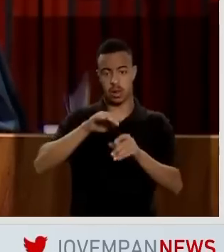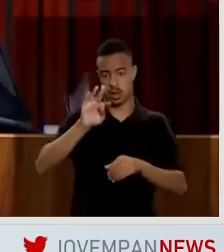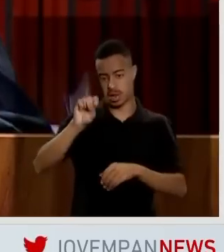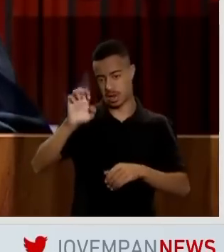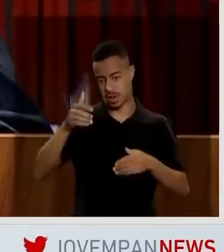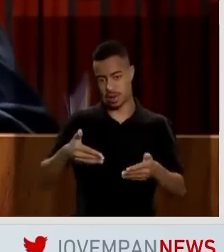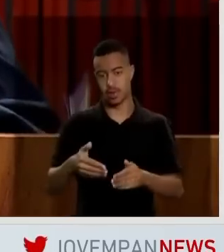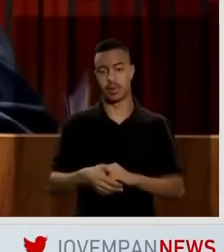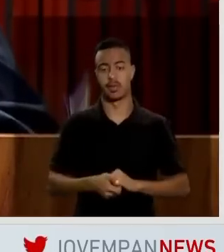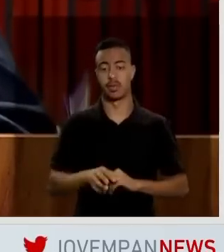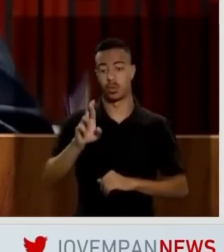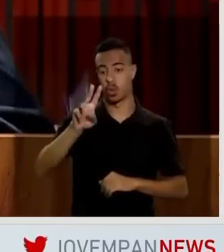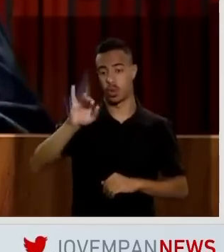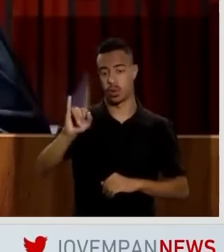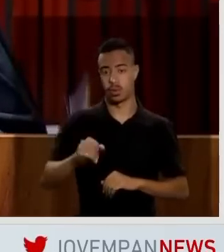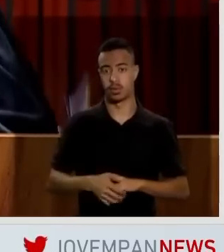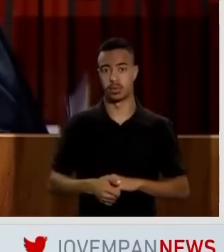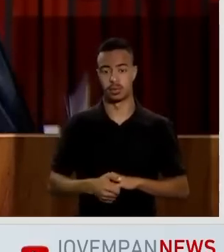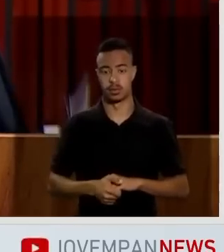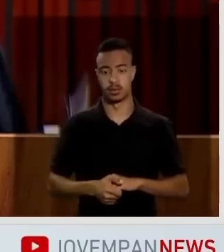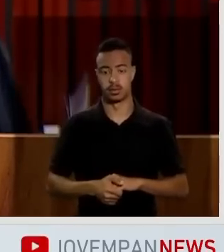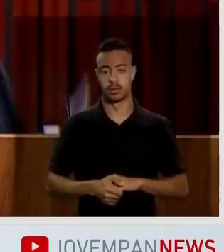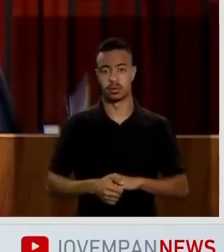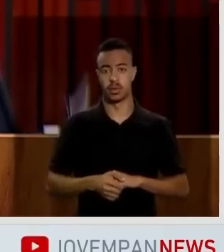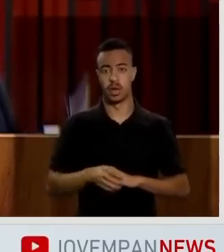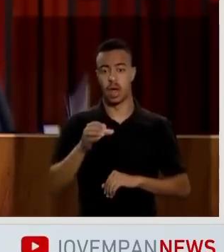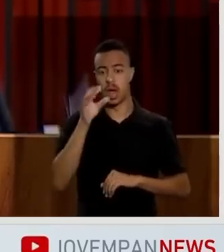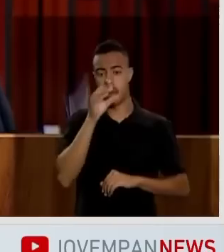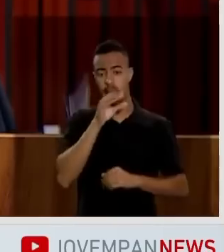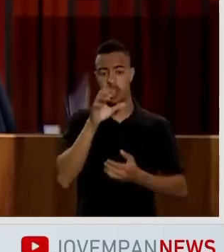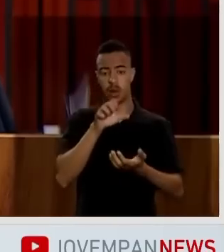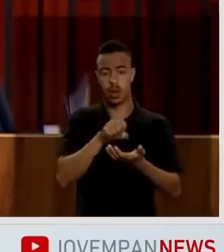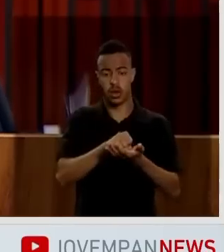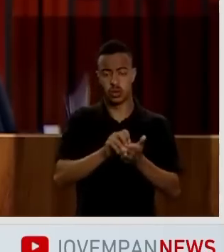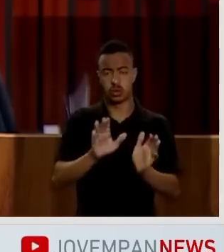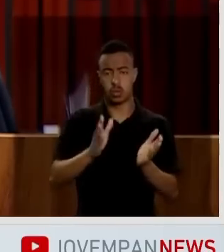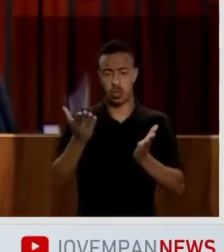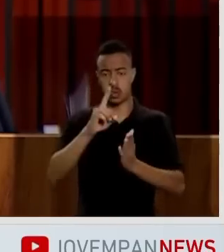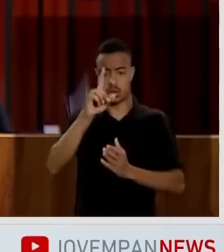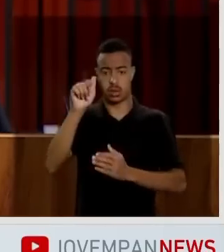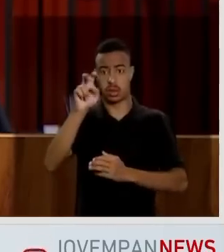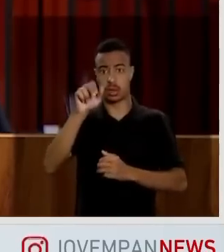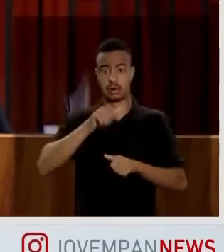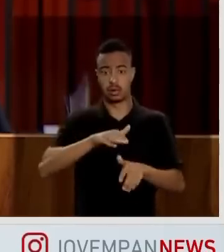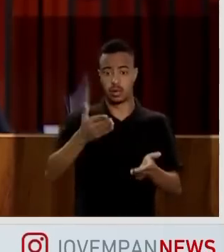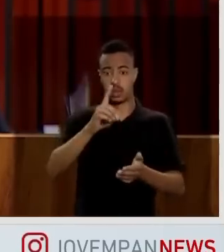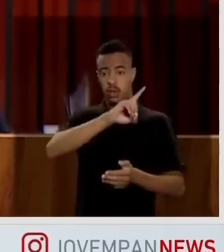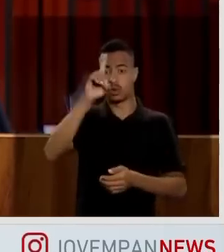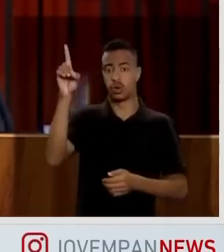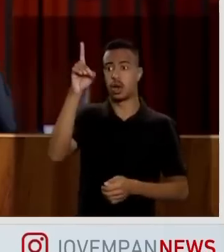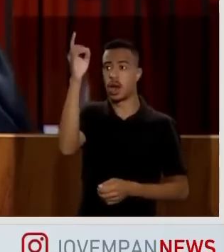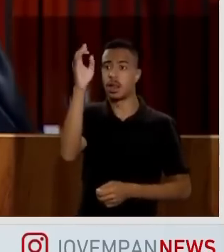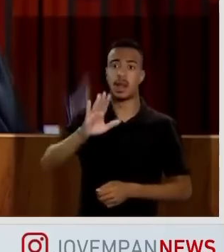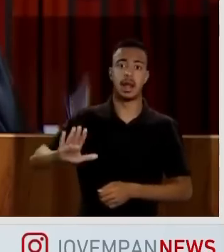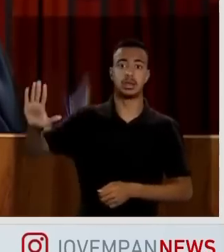toda essa sistemática constitucional e adota um atalho determinando imediatamente a